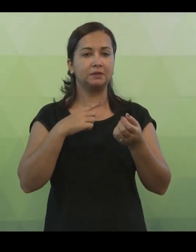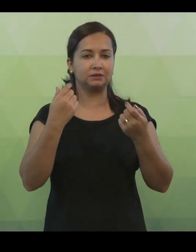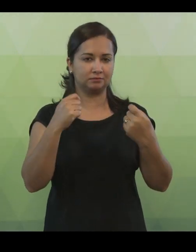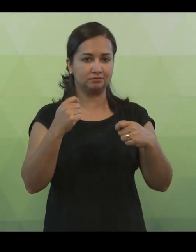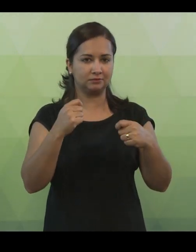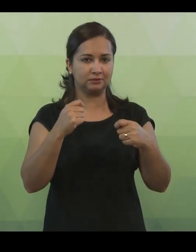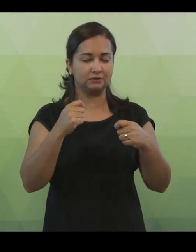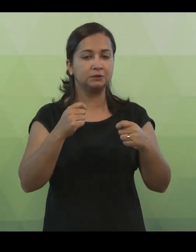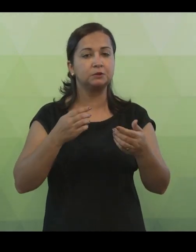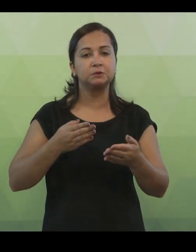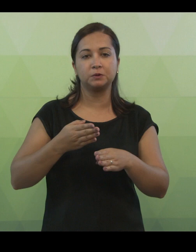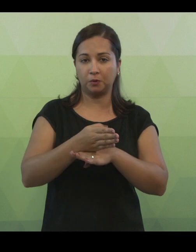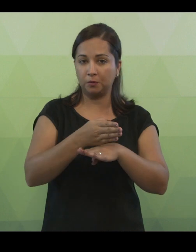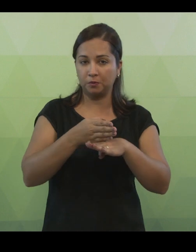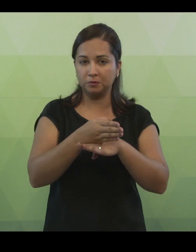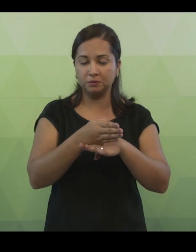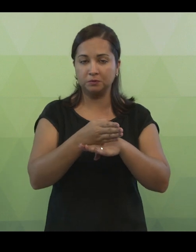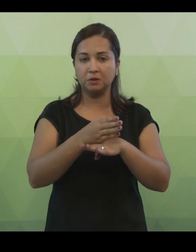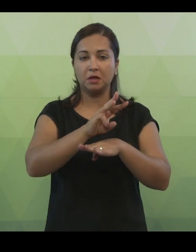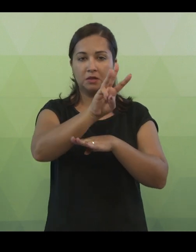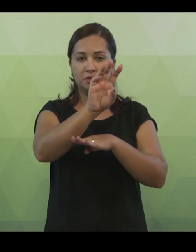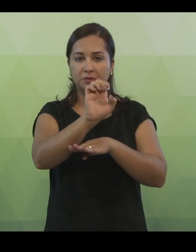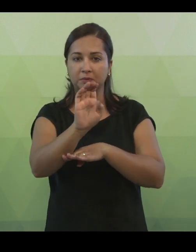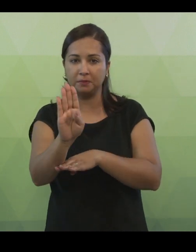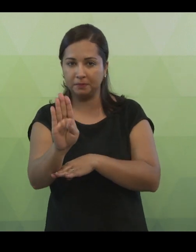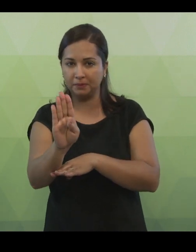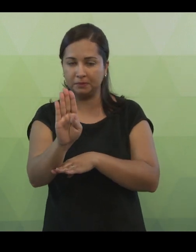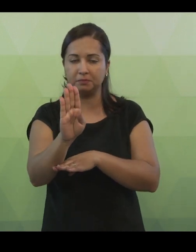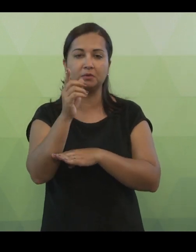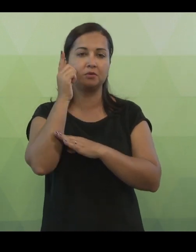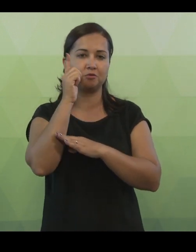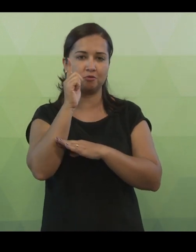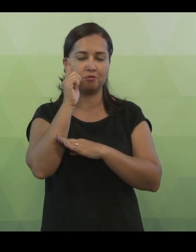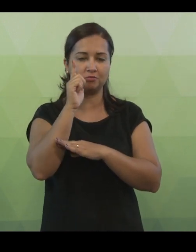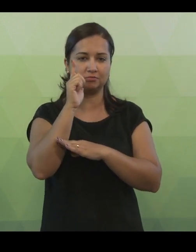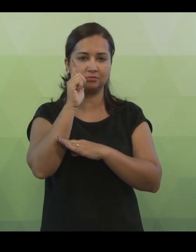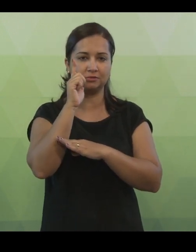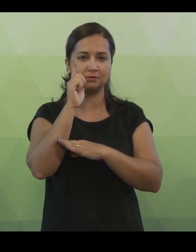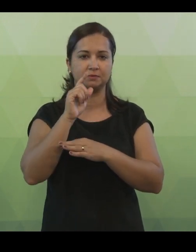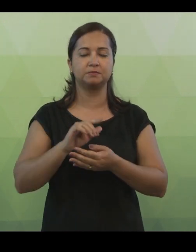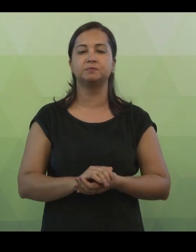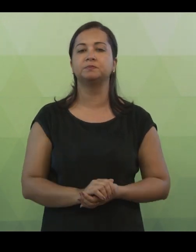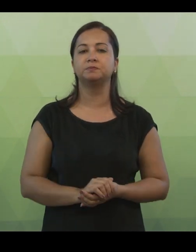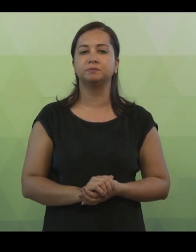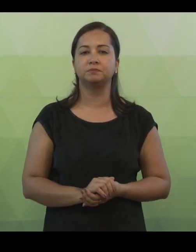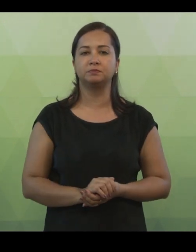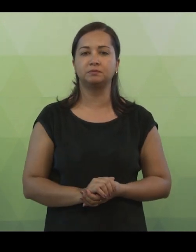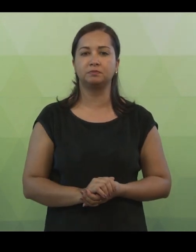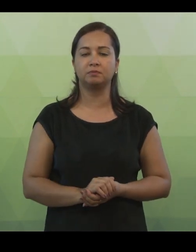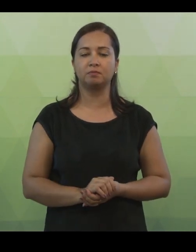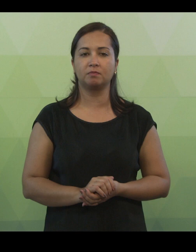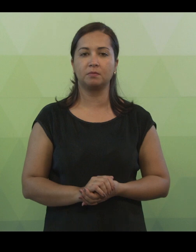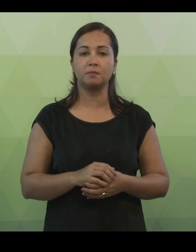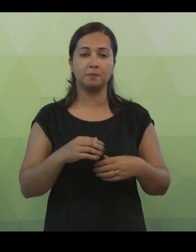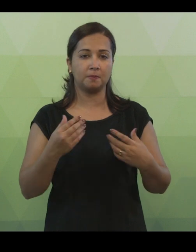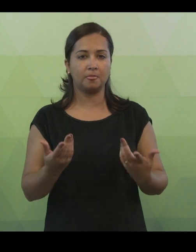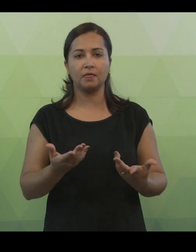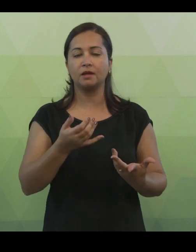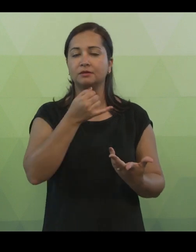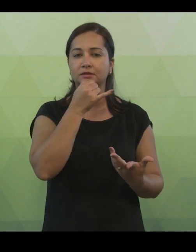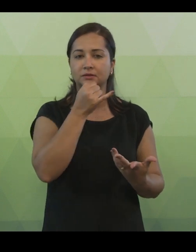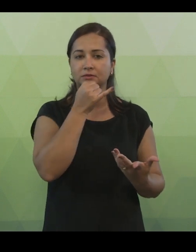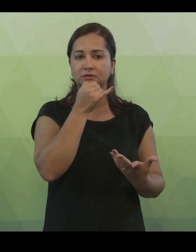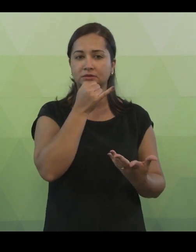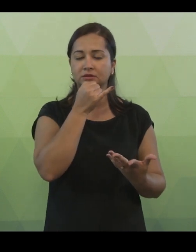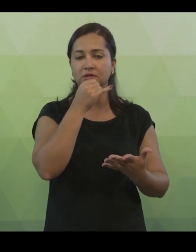de navegador web, né, ou somente navegador, né, ou browser, tá? Que é o termo em inglês que é utilizado para navegador, tá? Então,